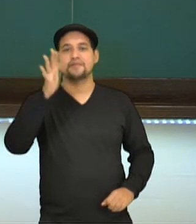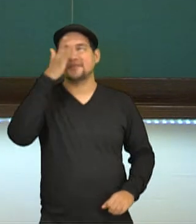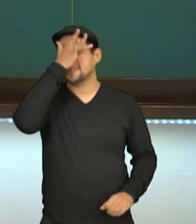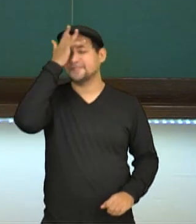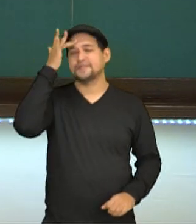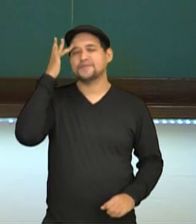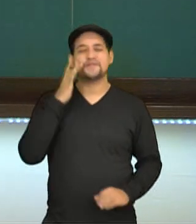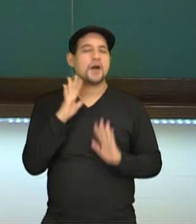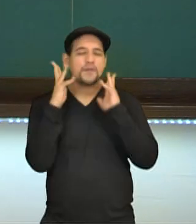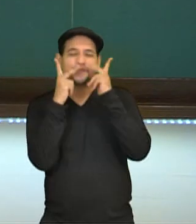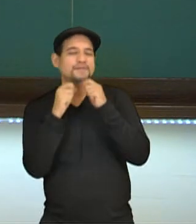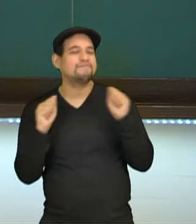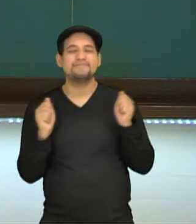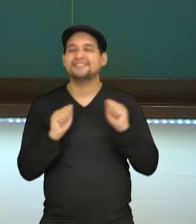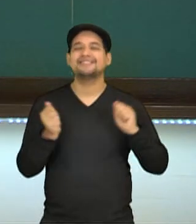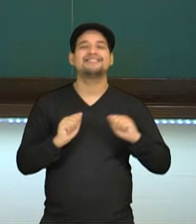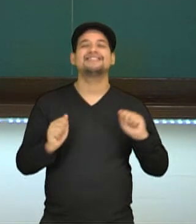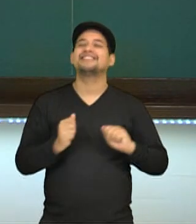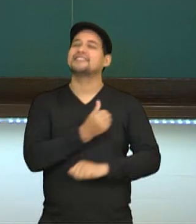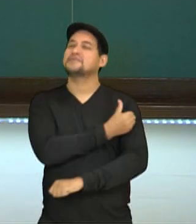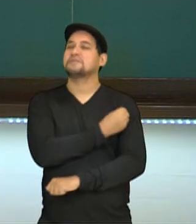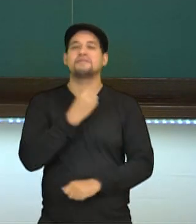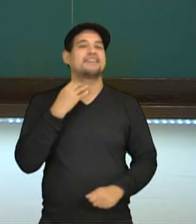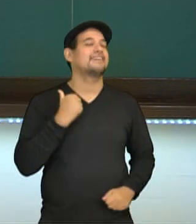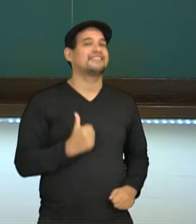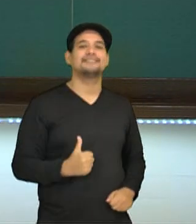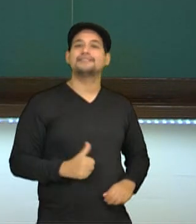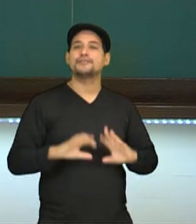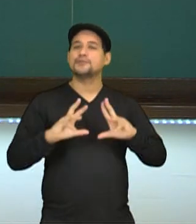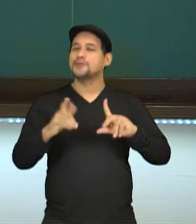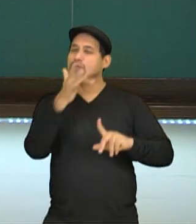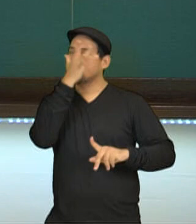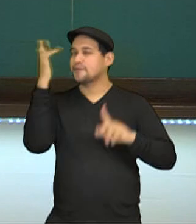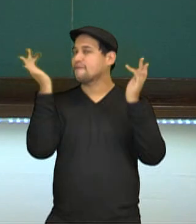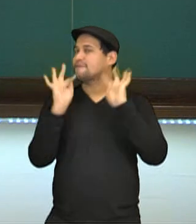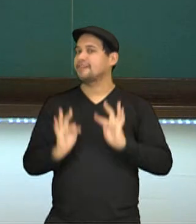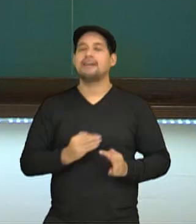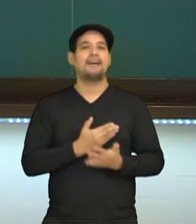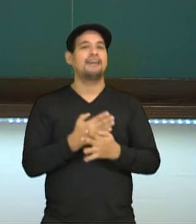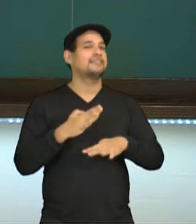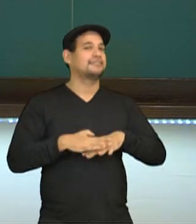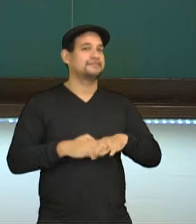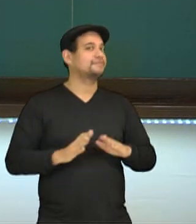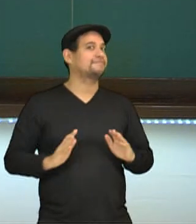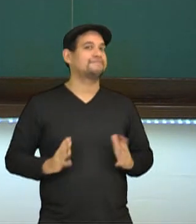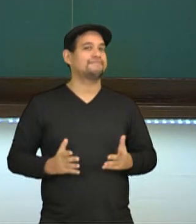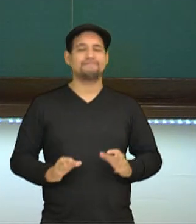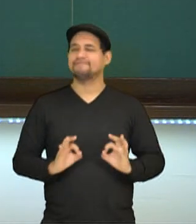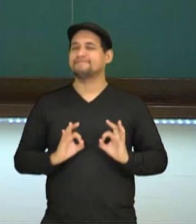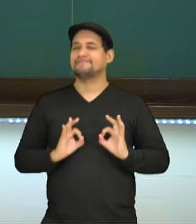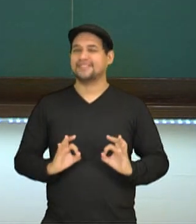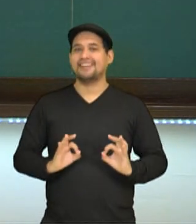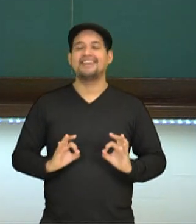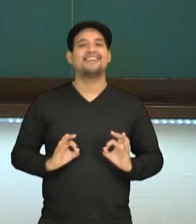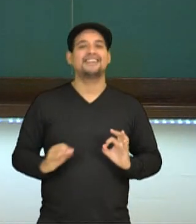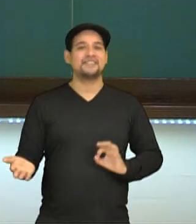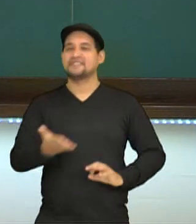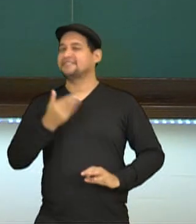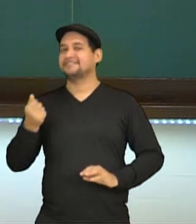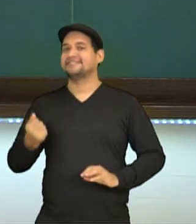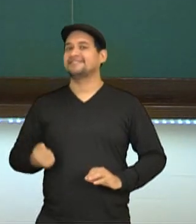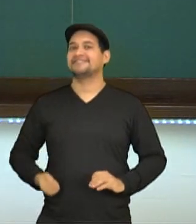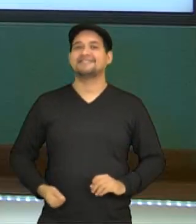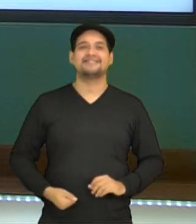galerinha linda do sexto ano, tudo bem com vocês? Todo mundo animadinho aí para uma aula de matemática, né? Tenho certeza, hein? Então vamos lá,